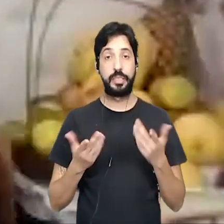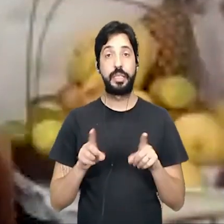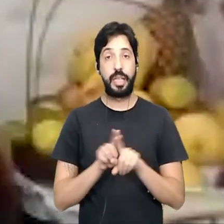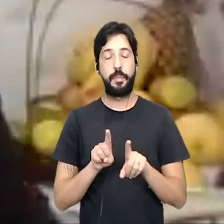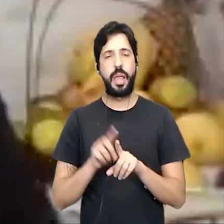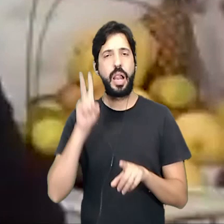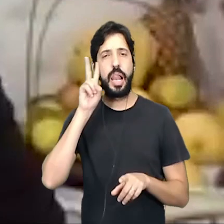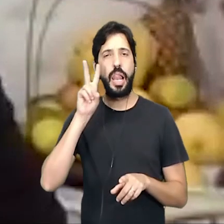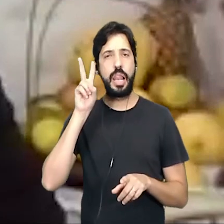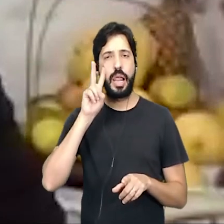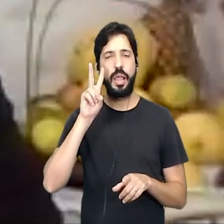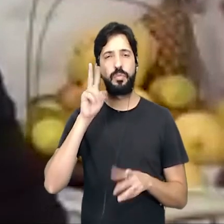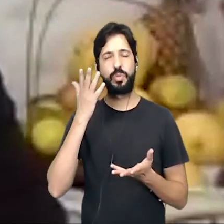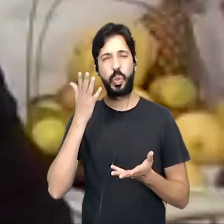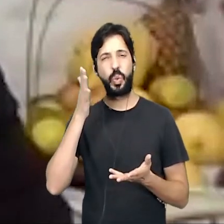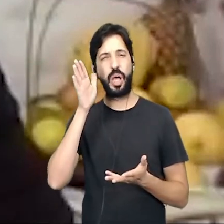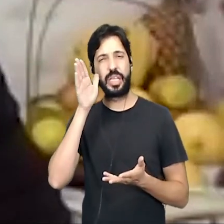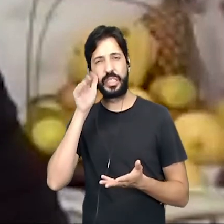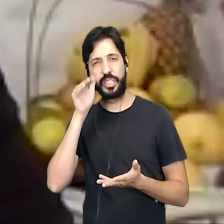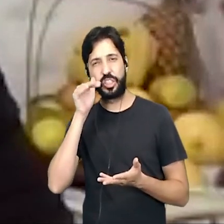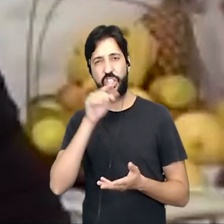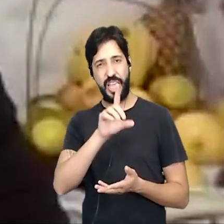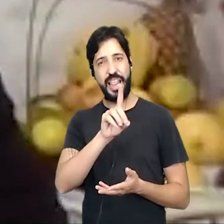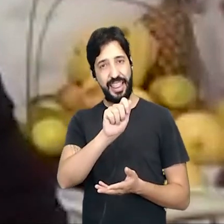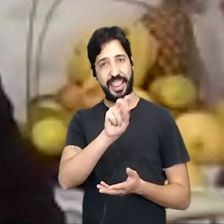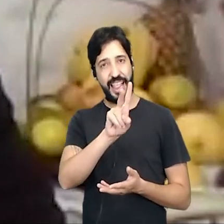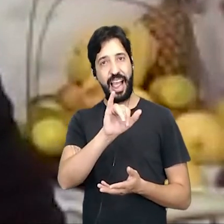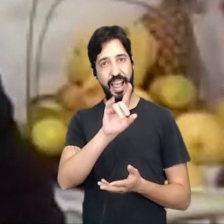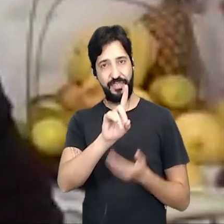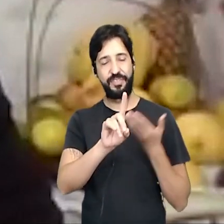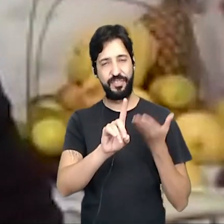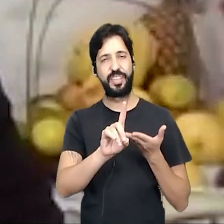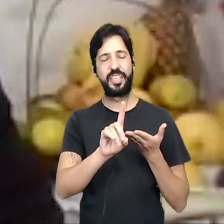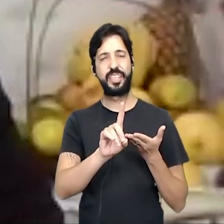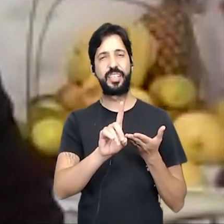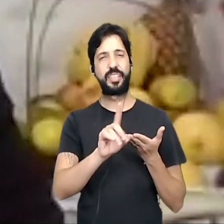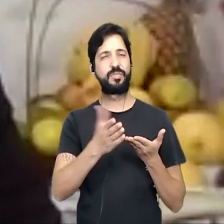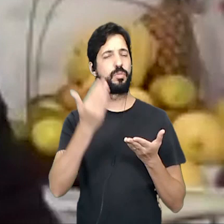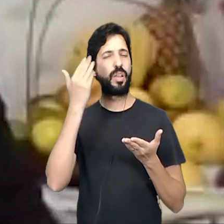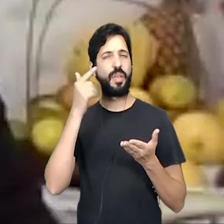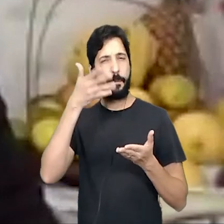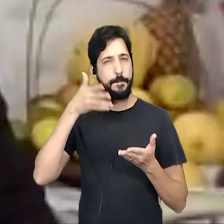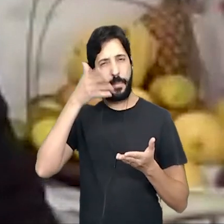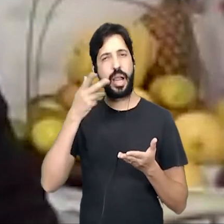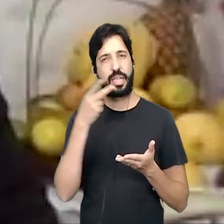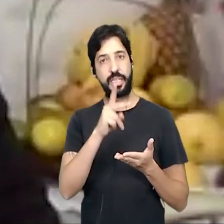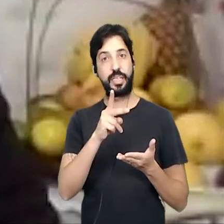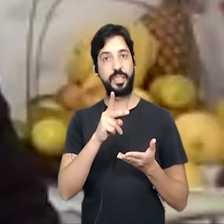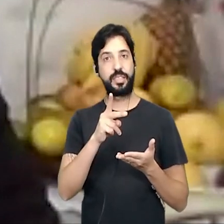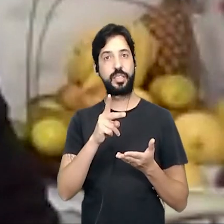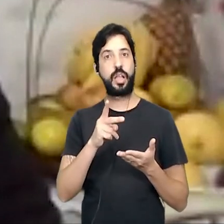forma também eu me lembro de assistir assim o Davi Copenaua uma vez